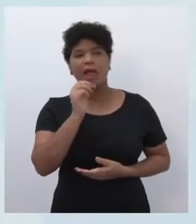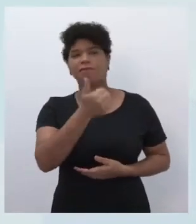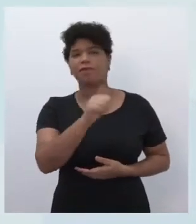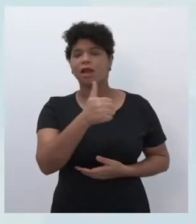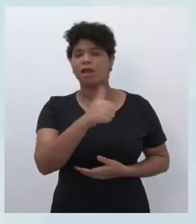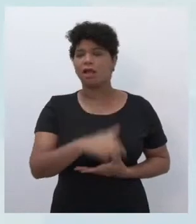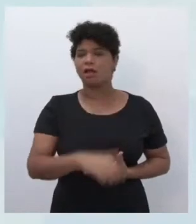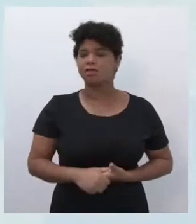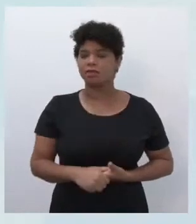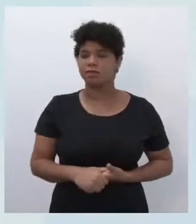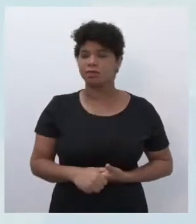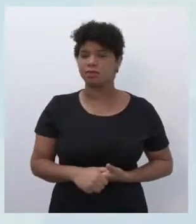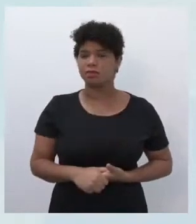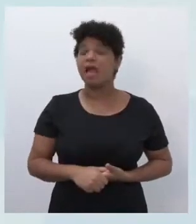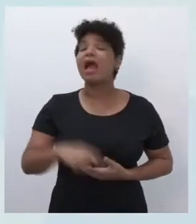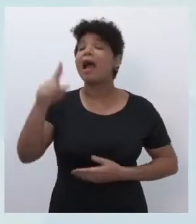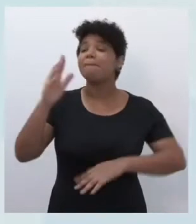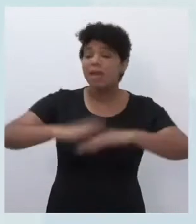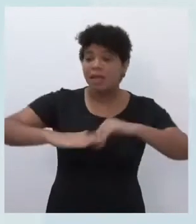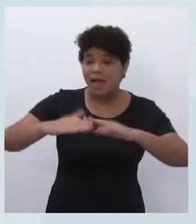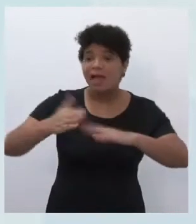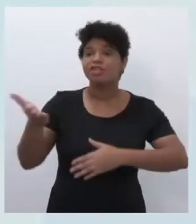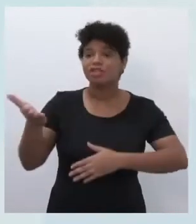Renan, lembra da habilidade?